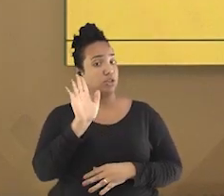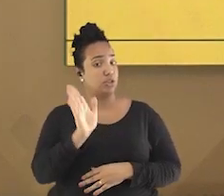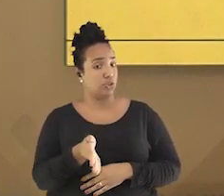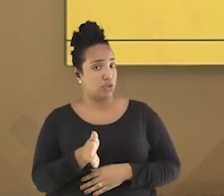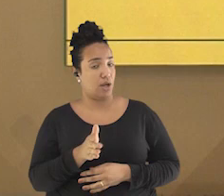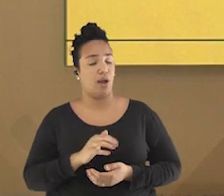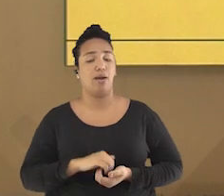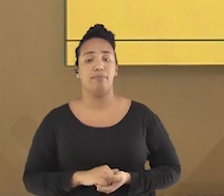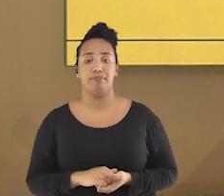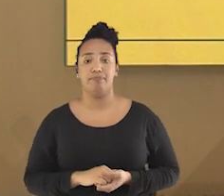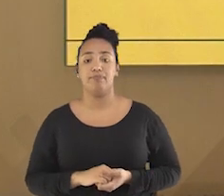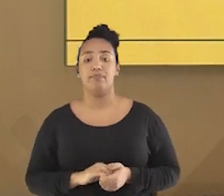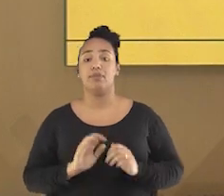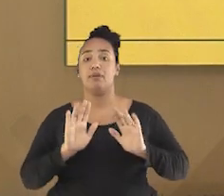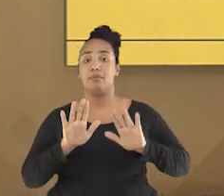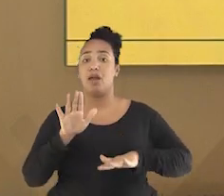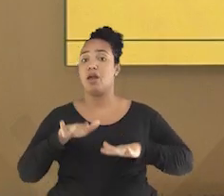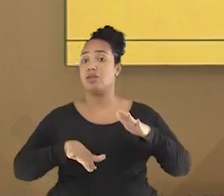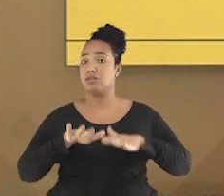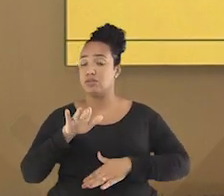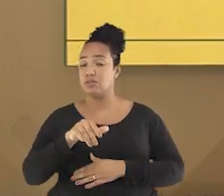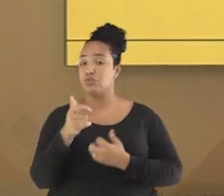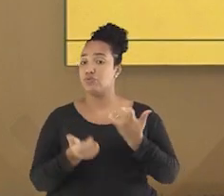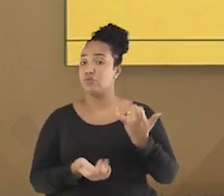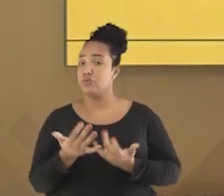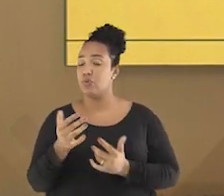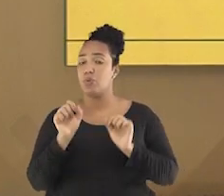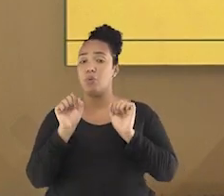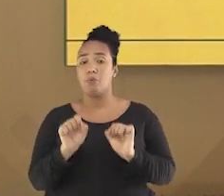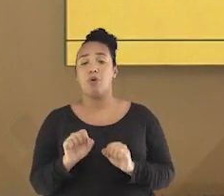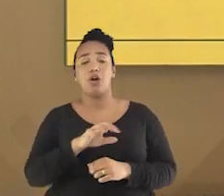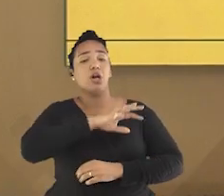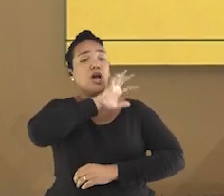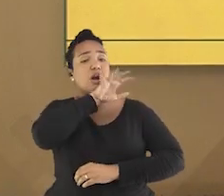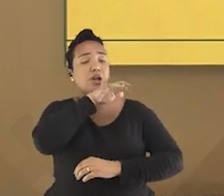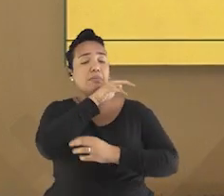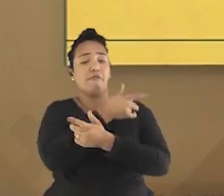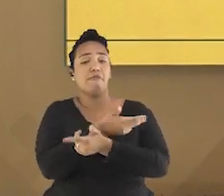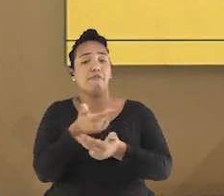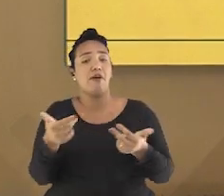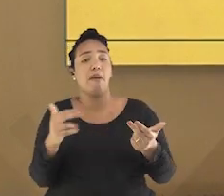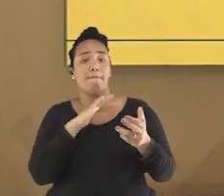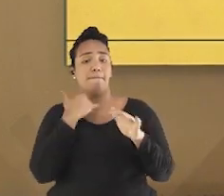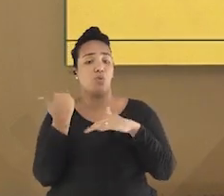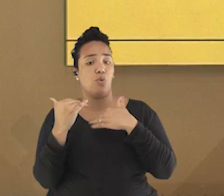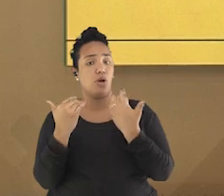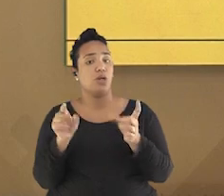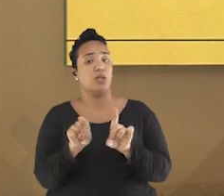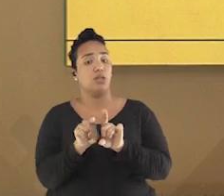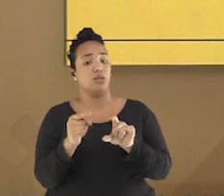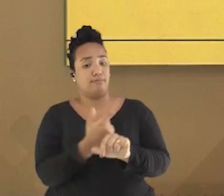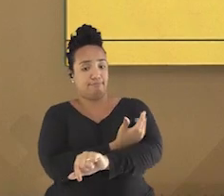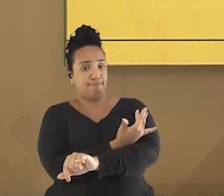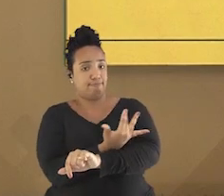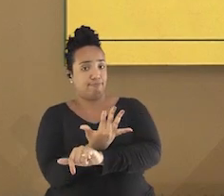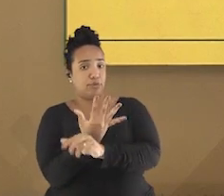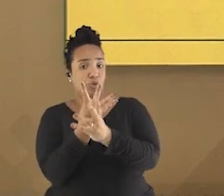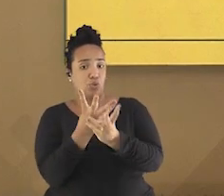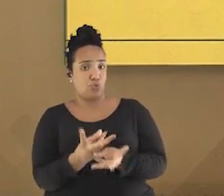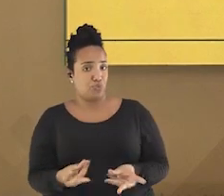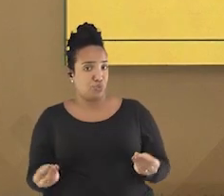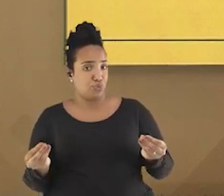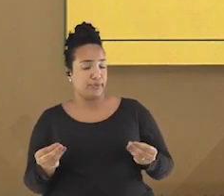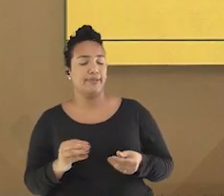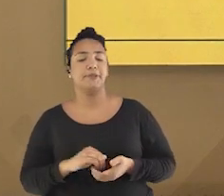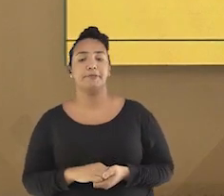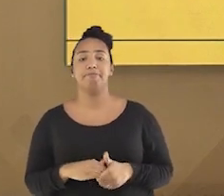quando mata dezenas de animais pela biodiversidade do local e extingue essa linda vegetação. Vamos